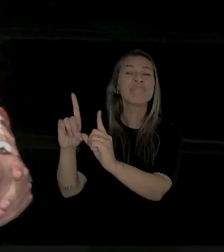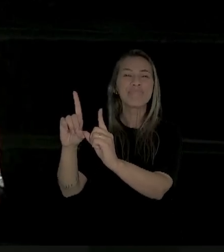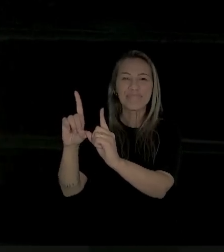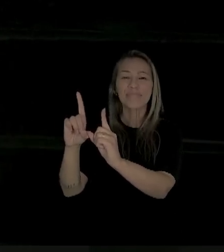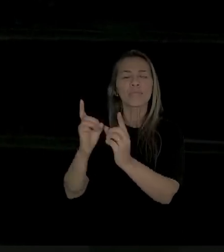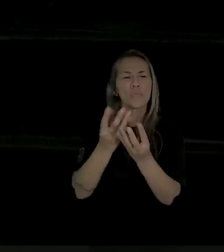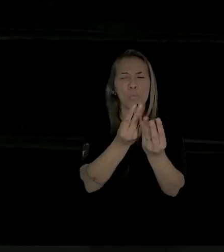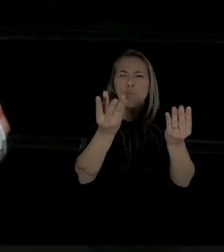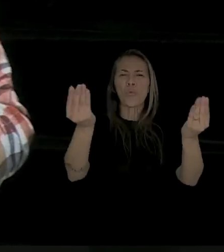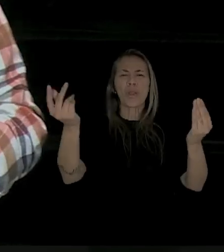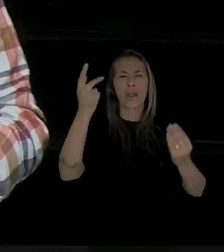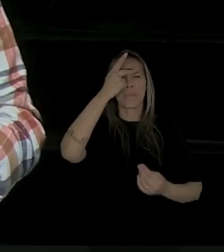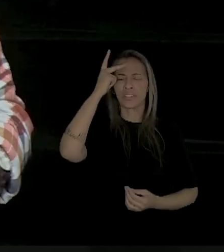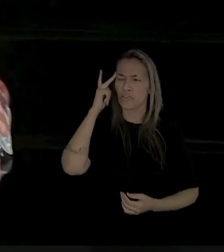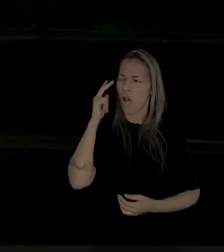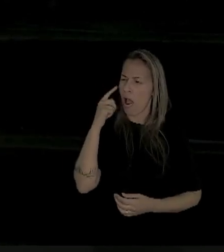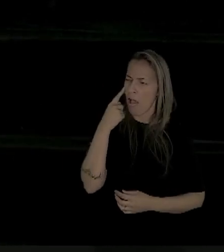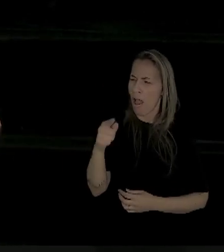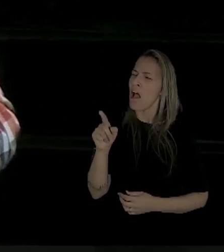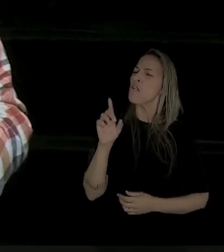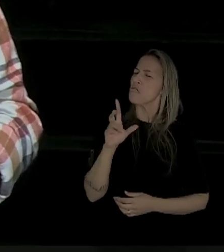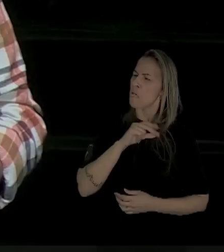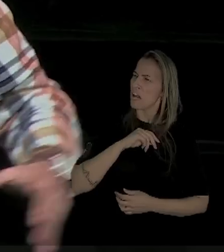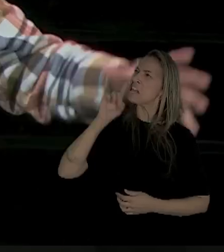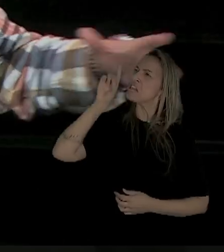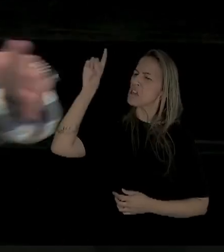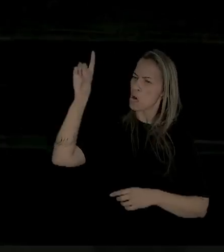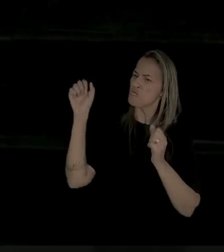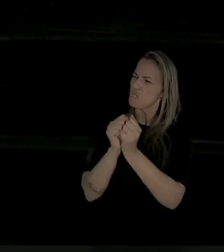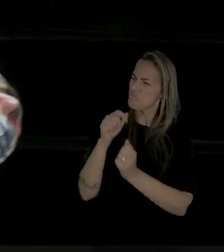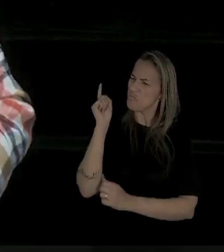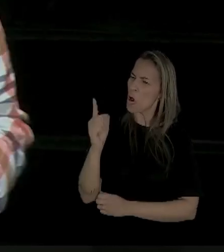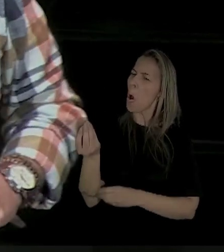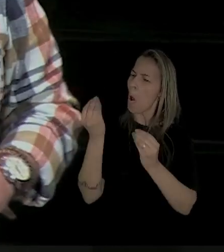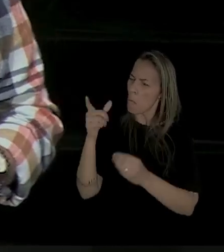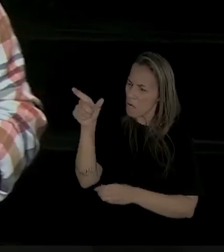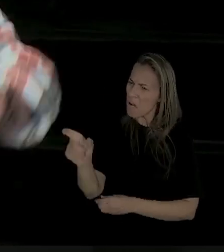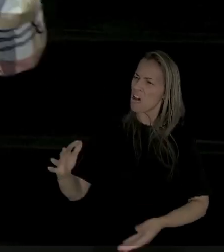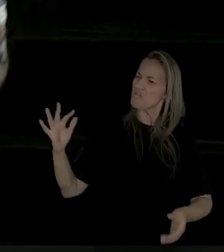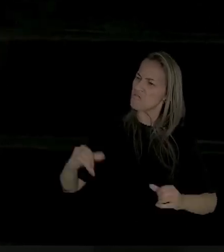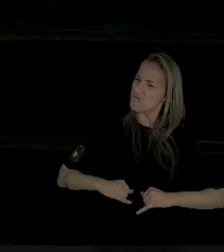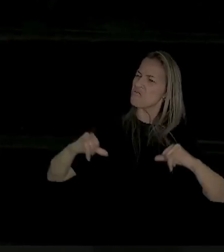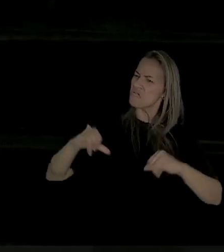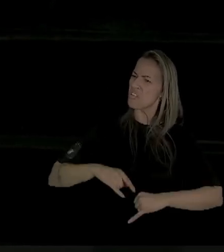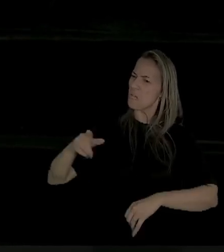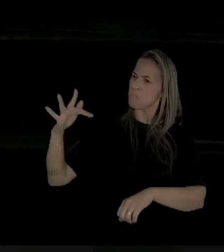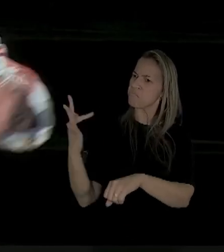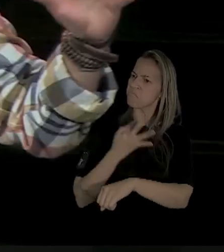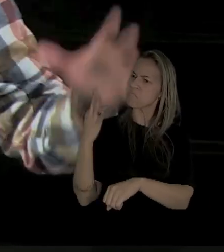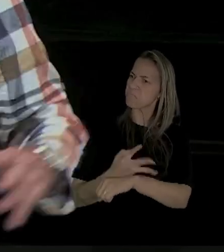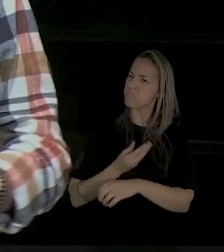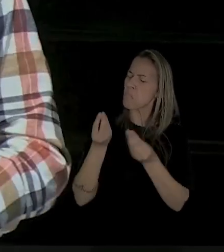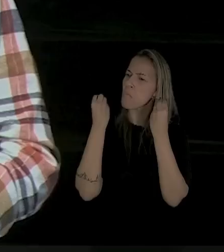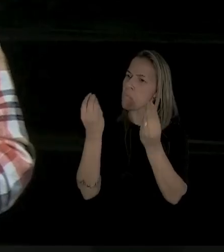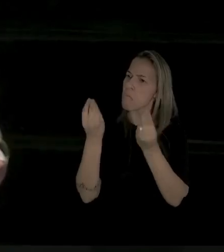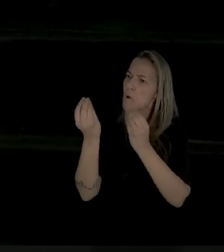ouve das pessoas: nossa, você é forte, hein? Deus é com você, hein? Rapaz, como é que você aguenta? Mas nunca esqueça que você